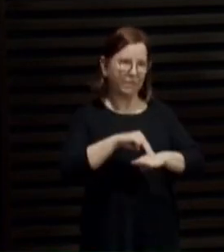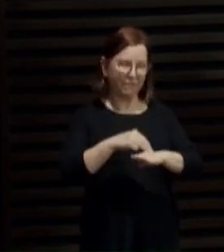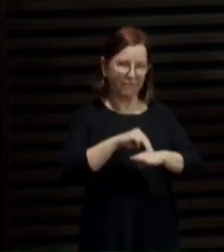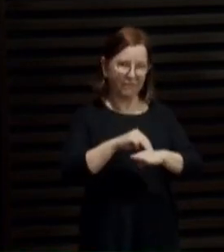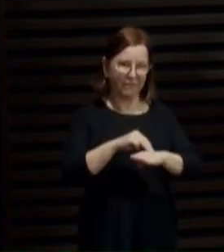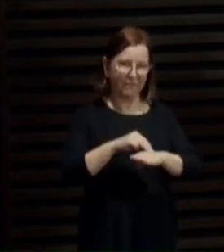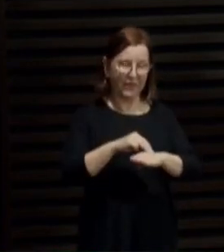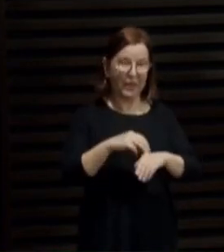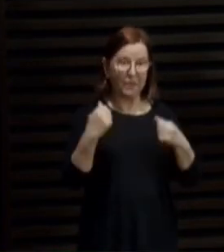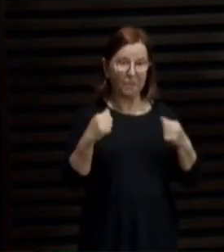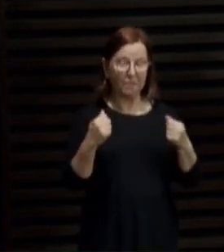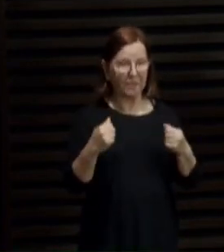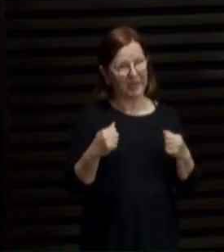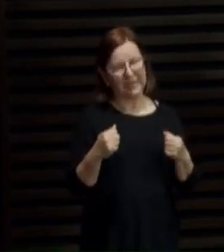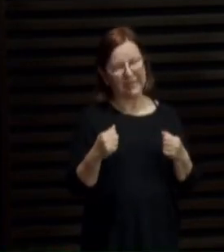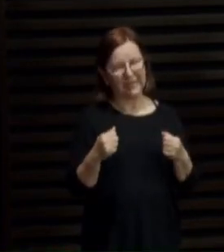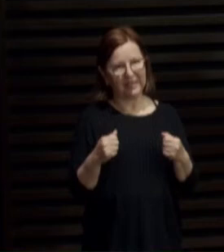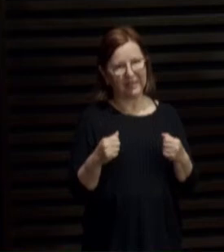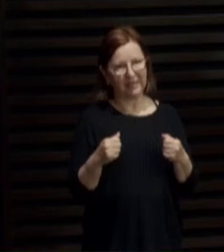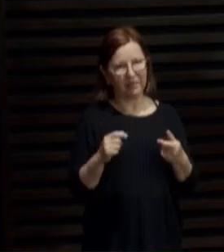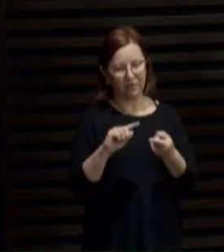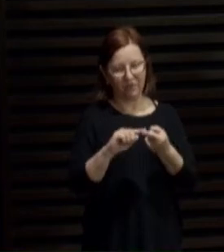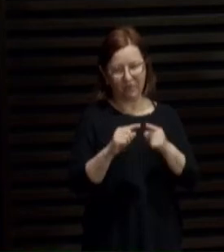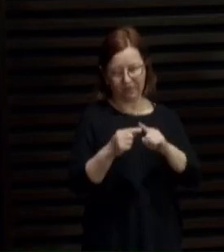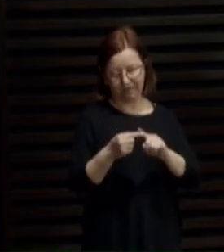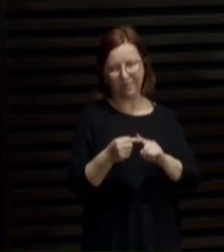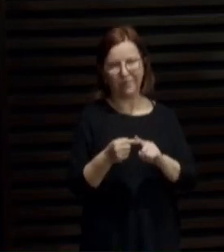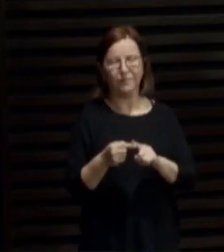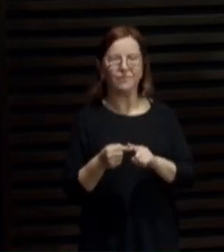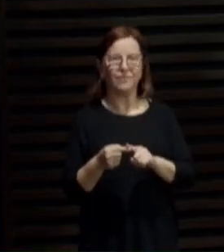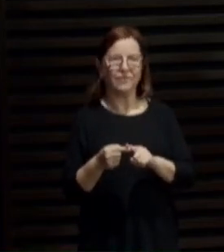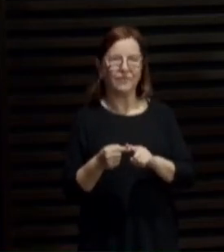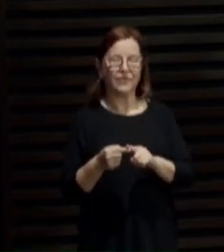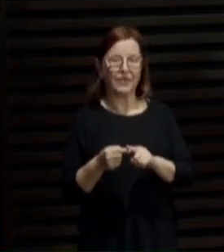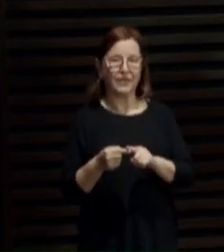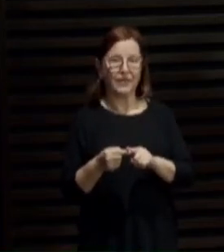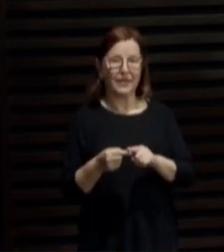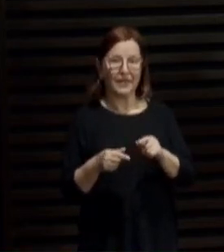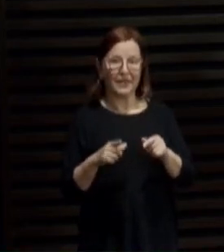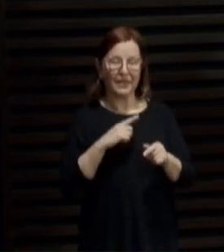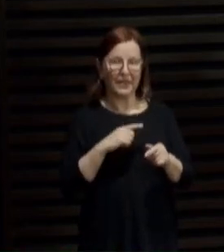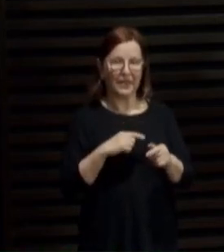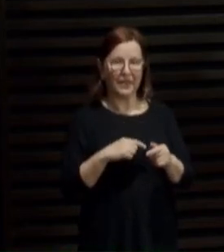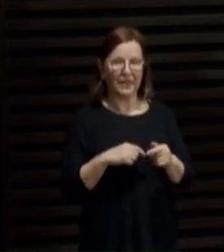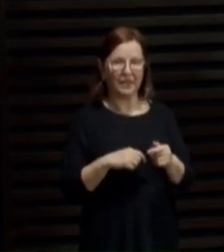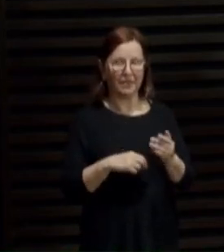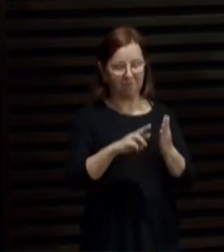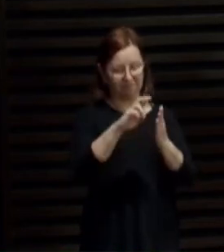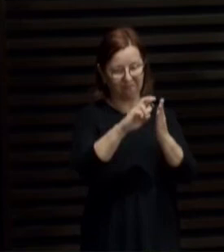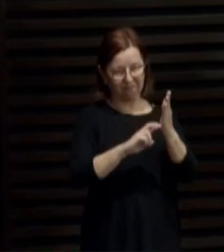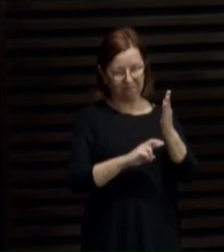visível, que estabeleça as normas e os princípios. Tanto o organismo como os